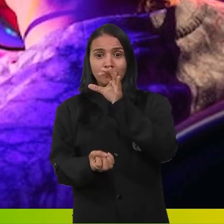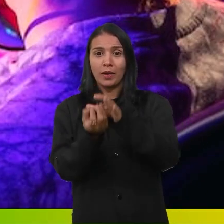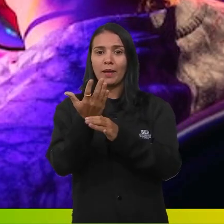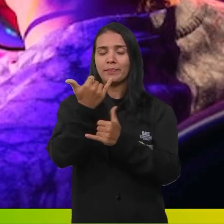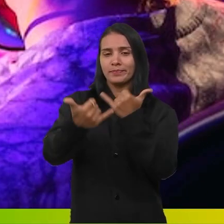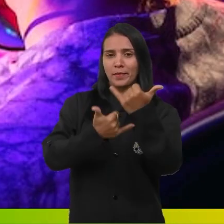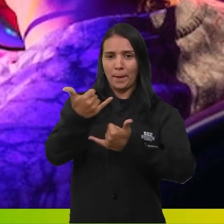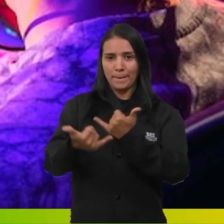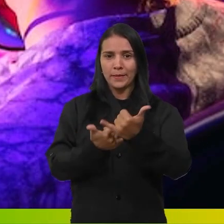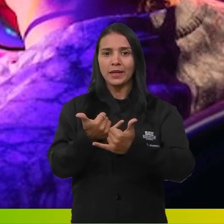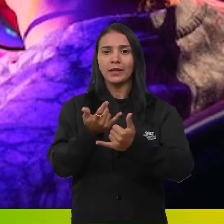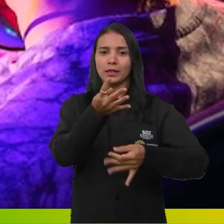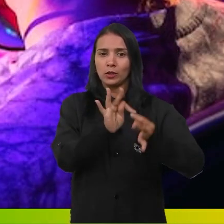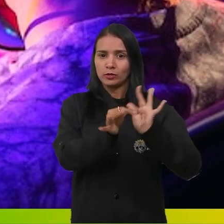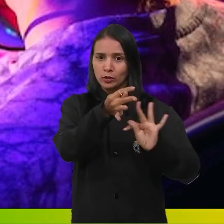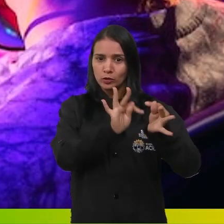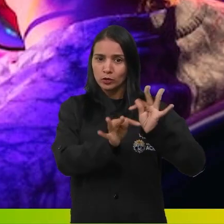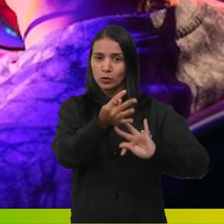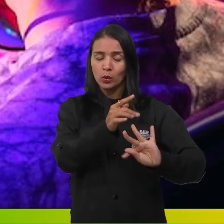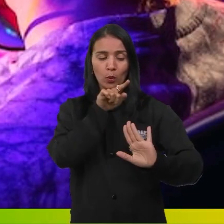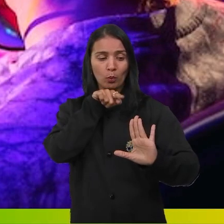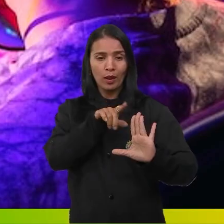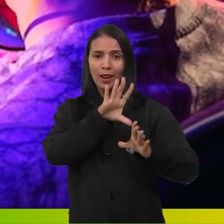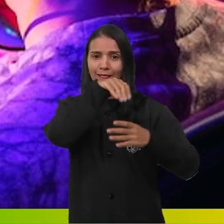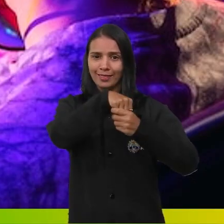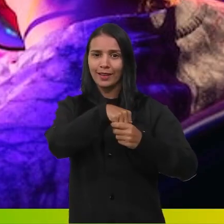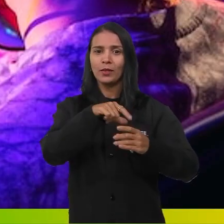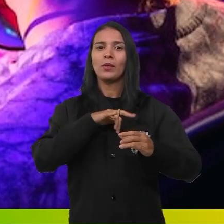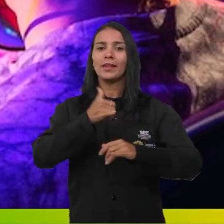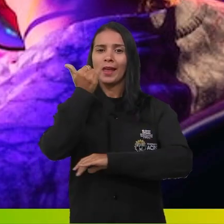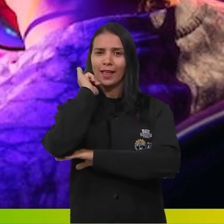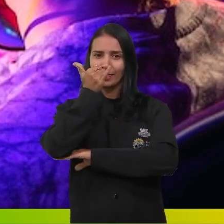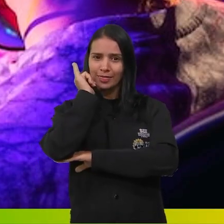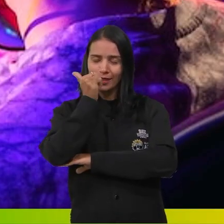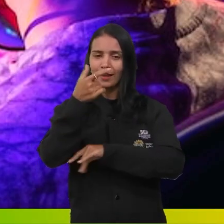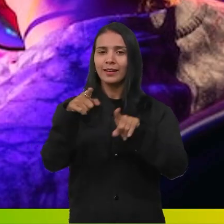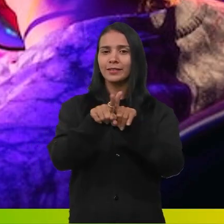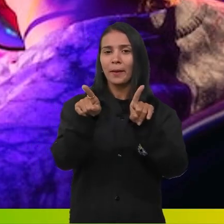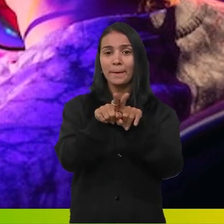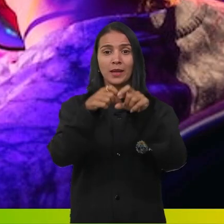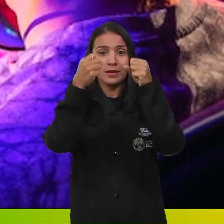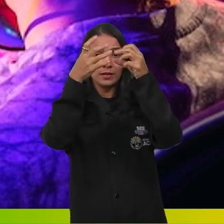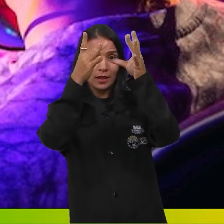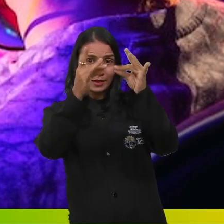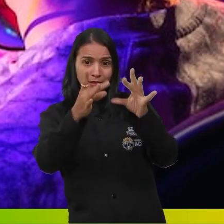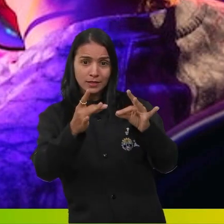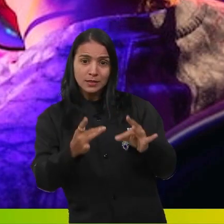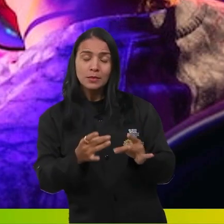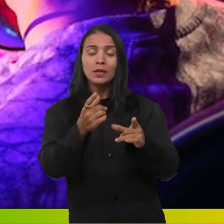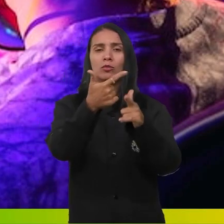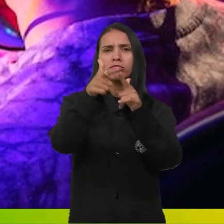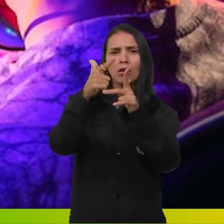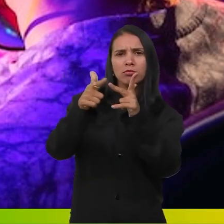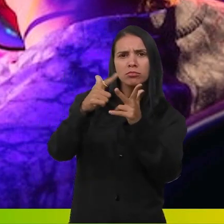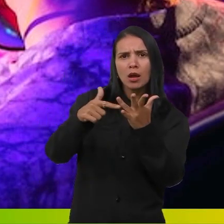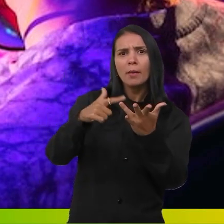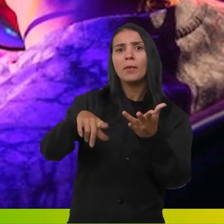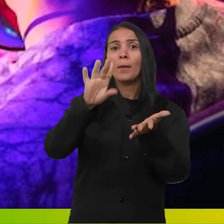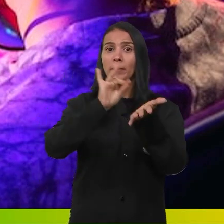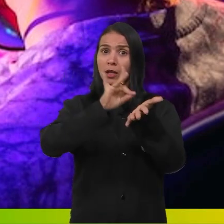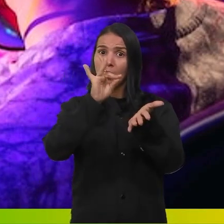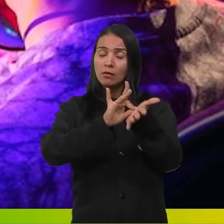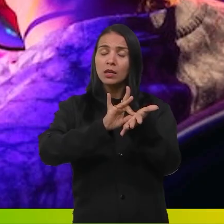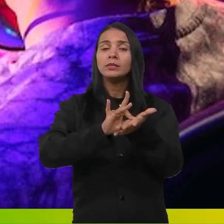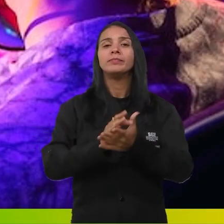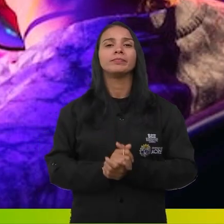ó, que narram, explicam e problematizam eventos reais. Transformando as notícias,